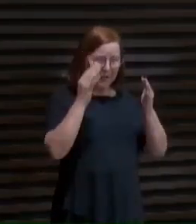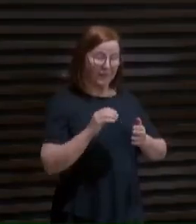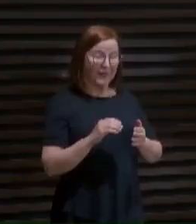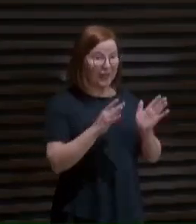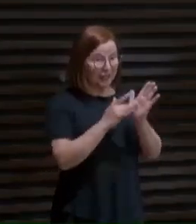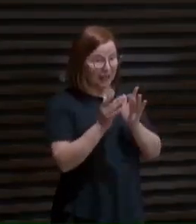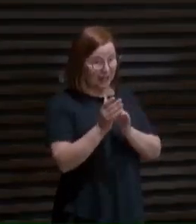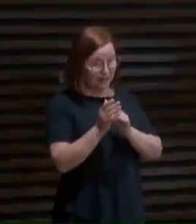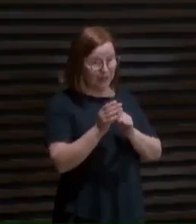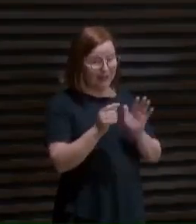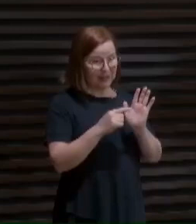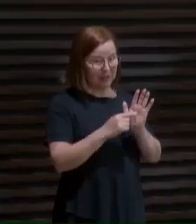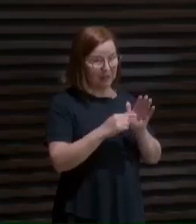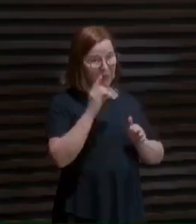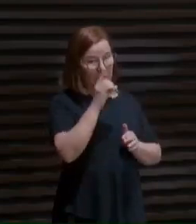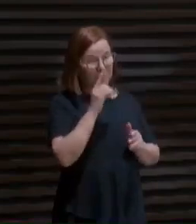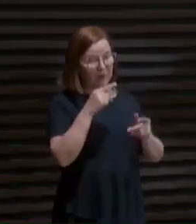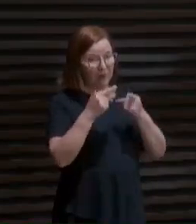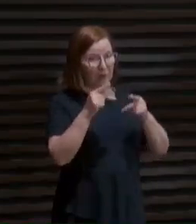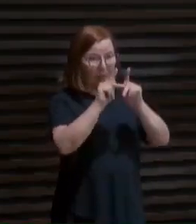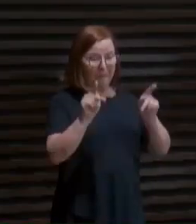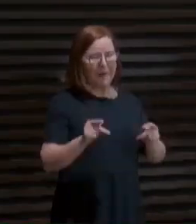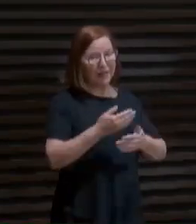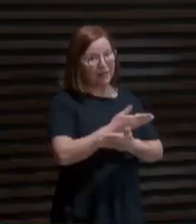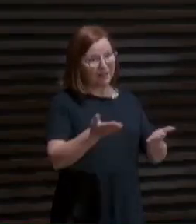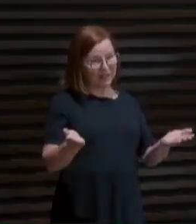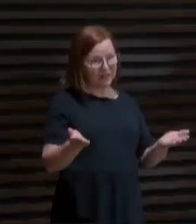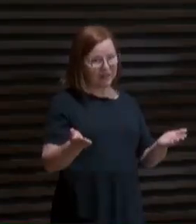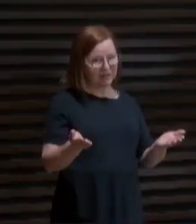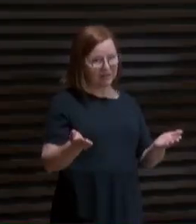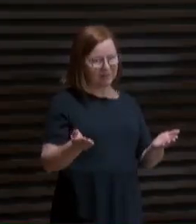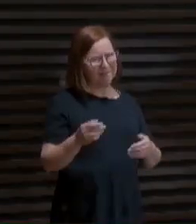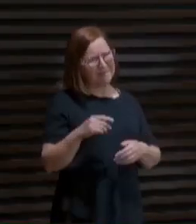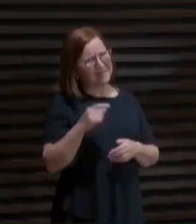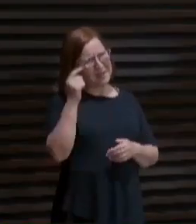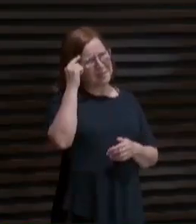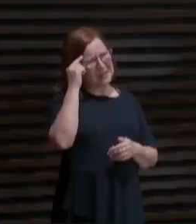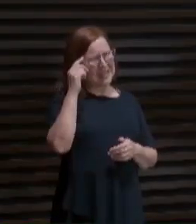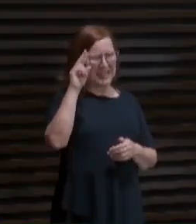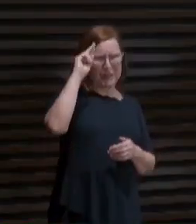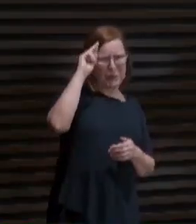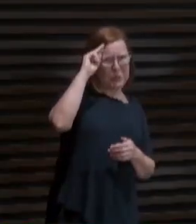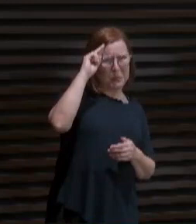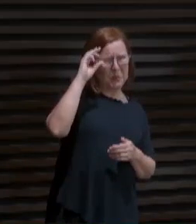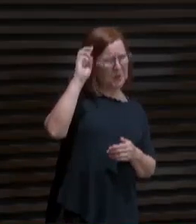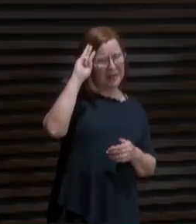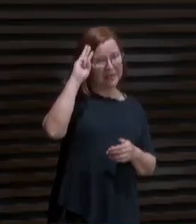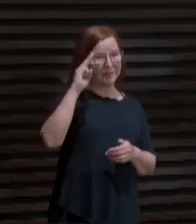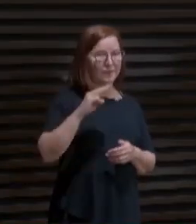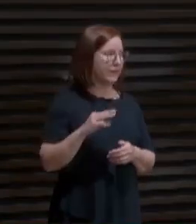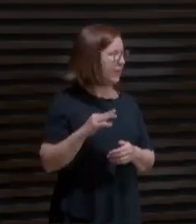Jesus apareceu, paz seja convosco. Aí eles... Vamos imaginar que fosse na segunda-feira ou na terça. O Tomé apareceu lá.